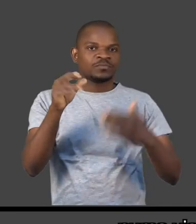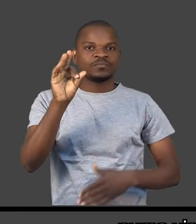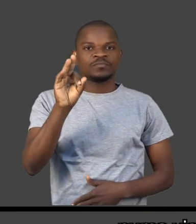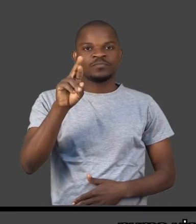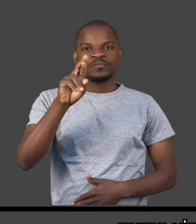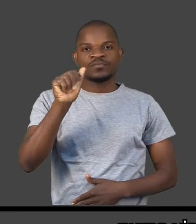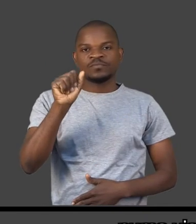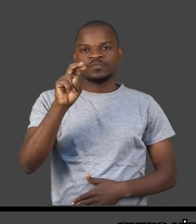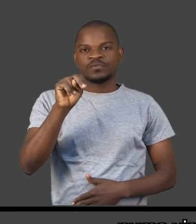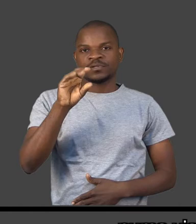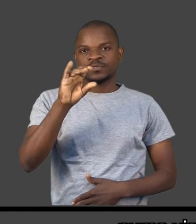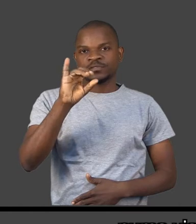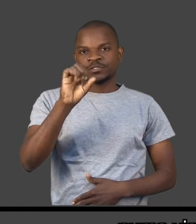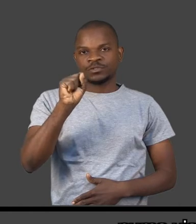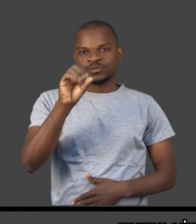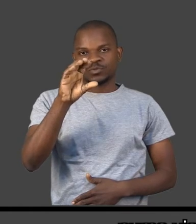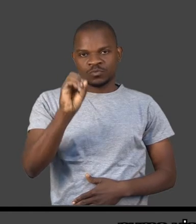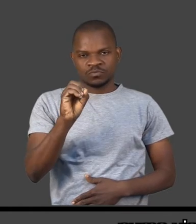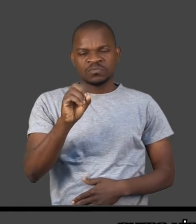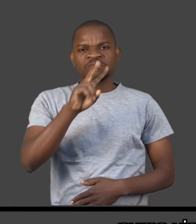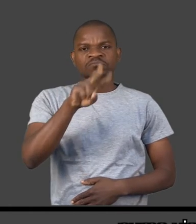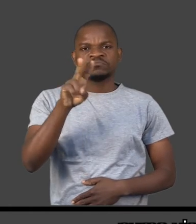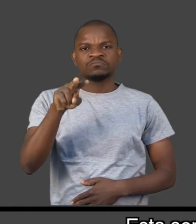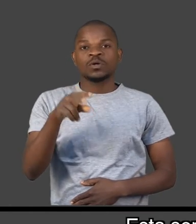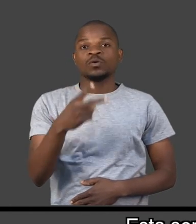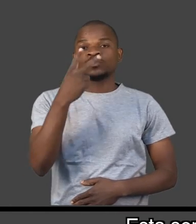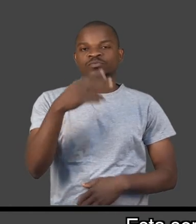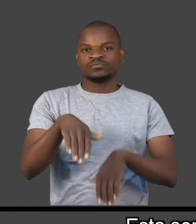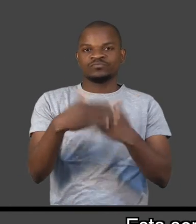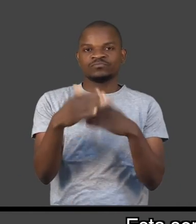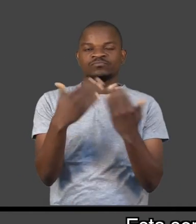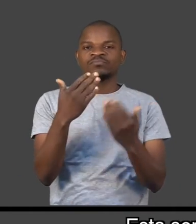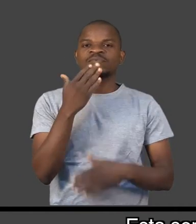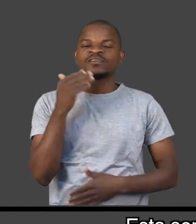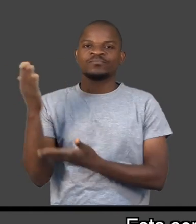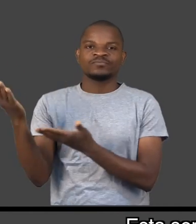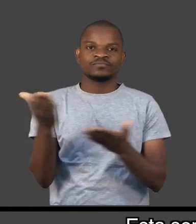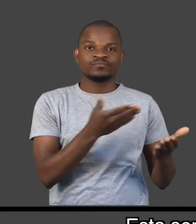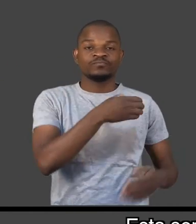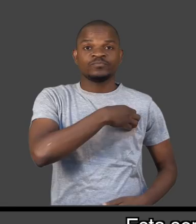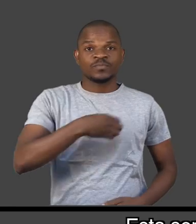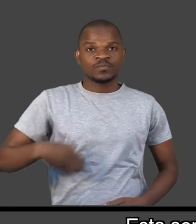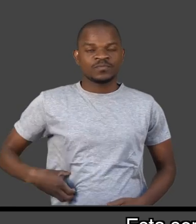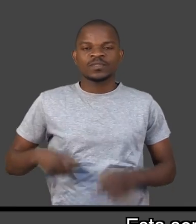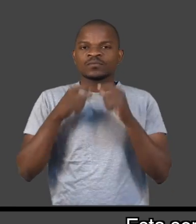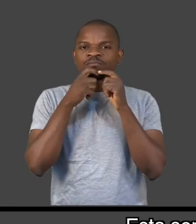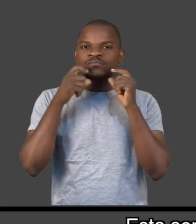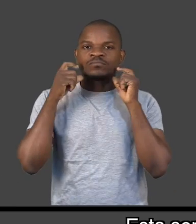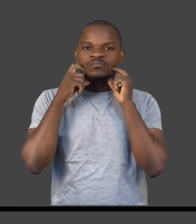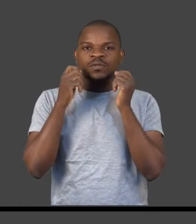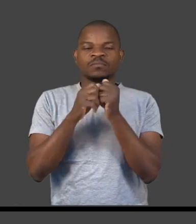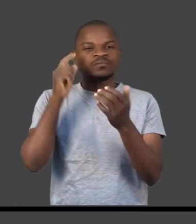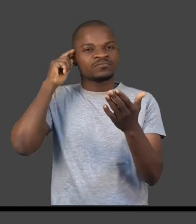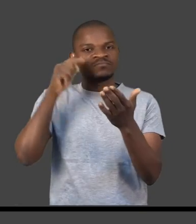ao país, a convite do presidente da República, Felipe Nunes. Esta será a segunda vez em que nosso país recebe